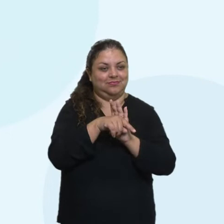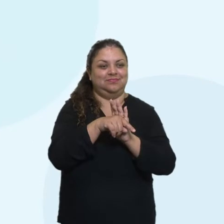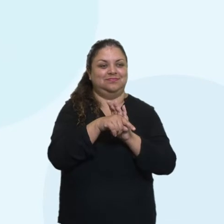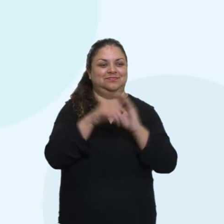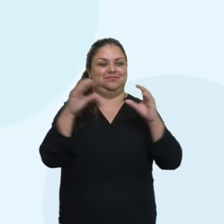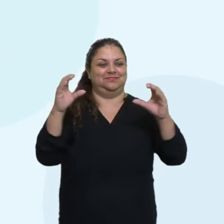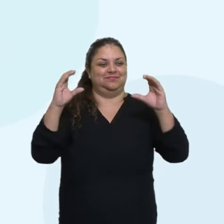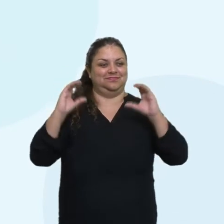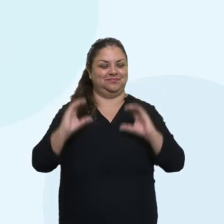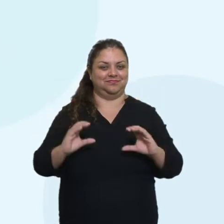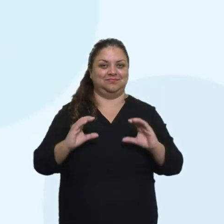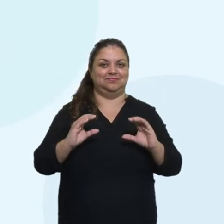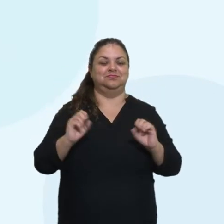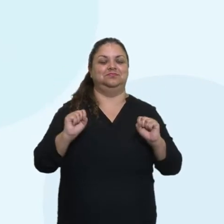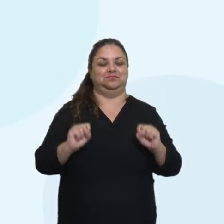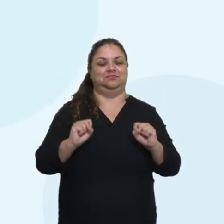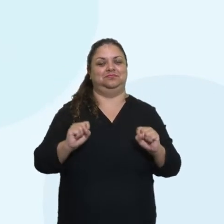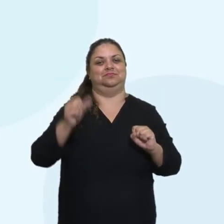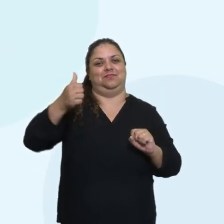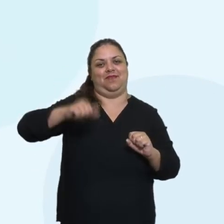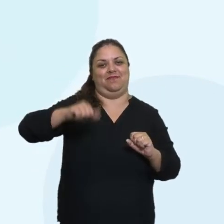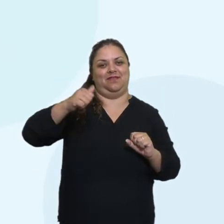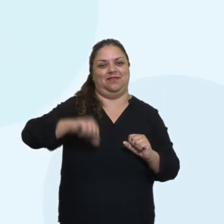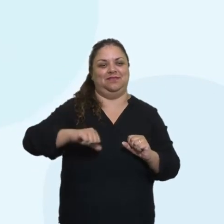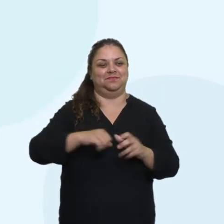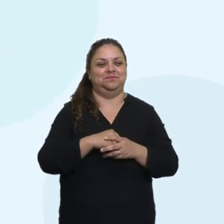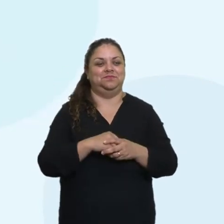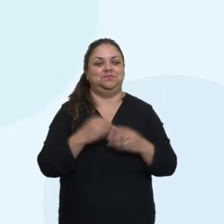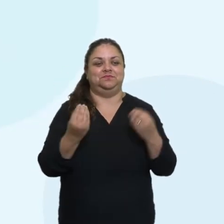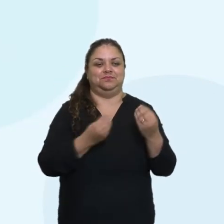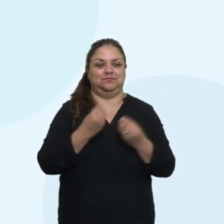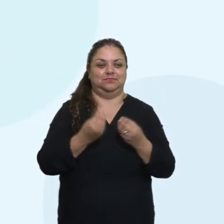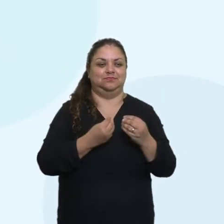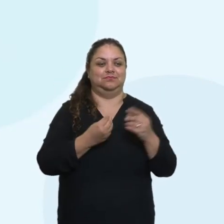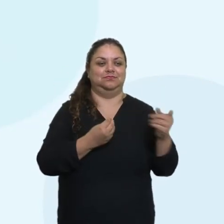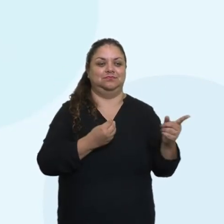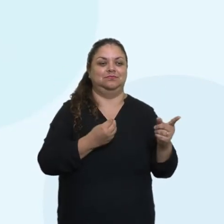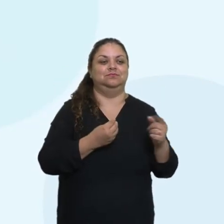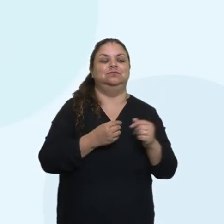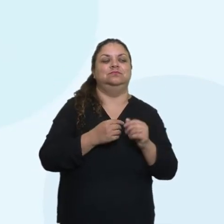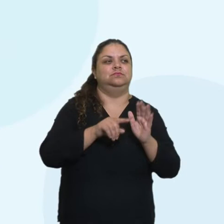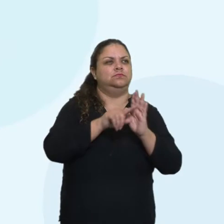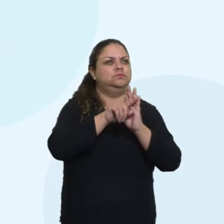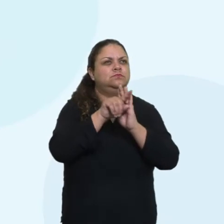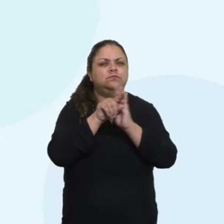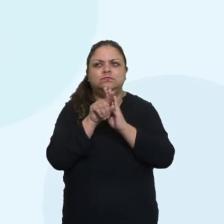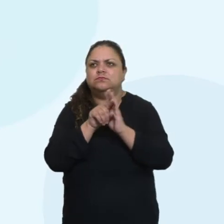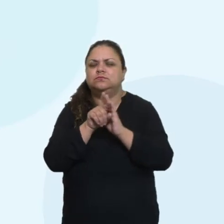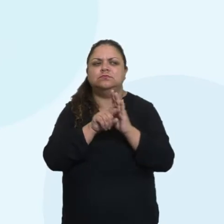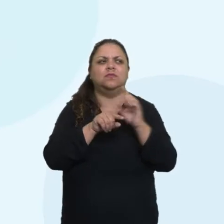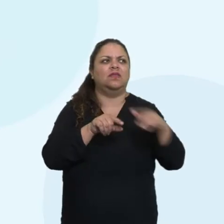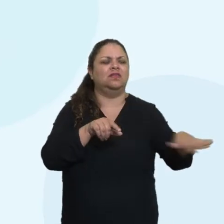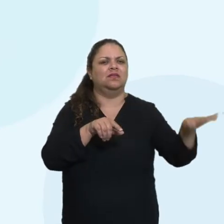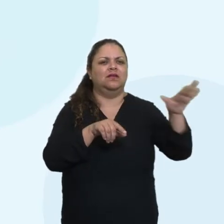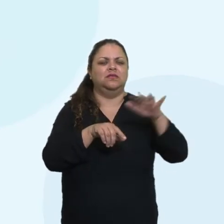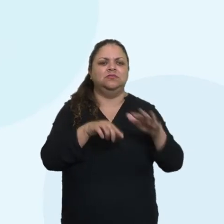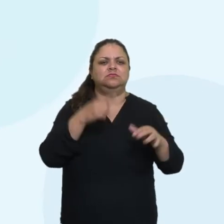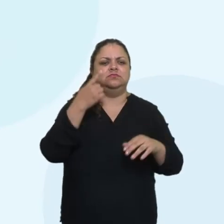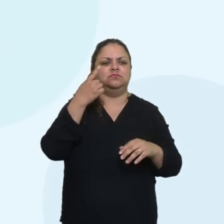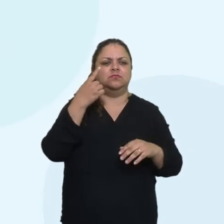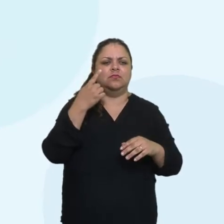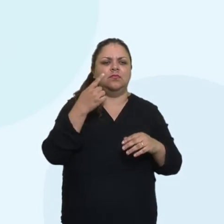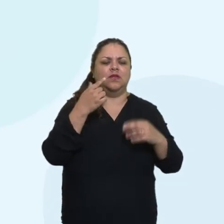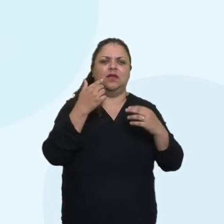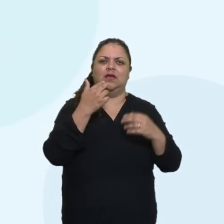esses vários recursos ele pode também avaliar como os recursos de linguagens imagens e características de